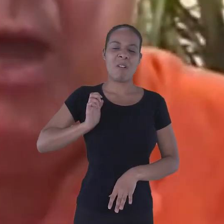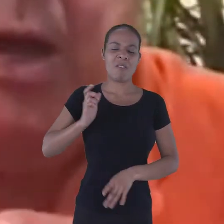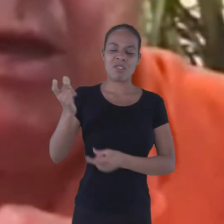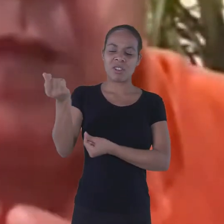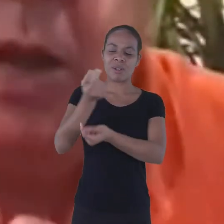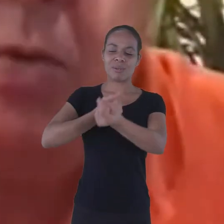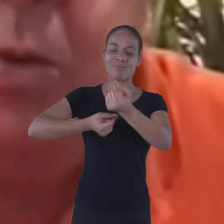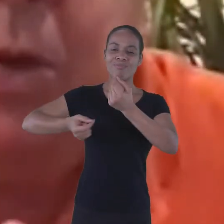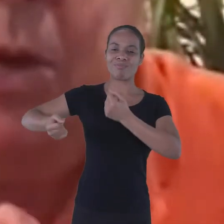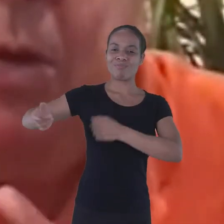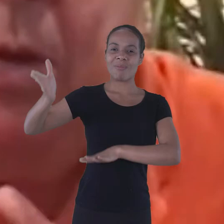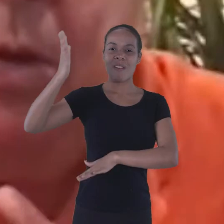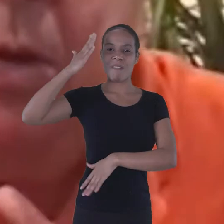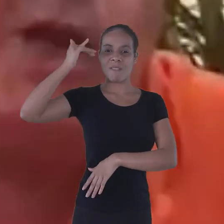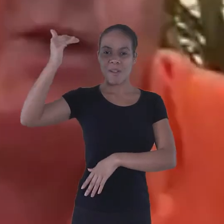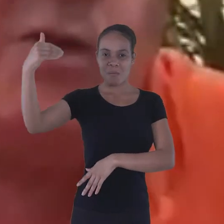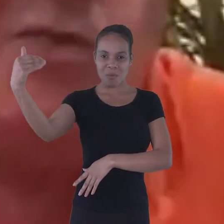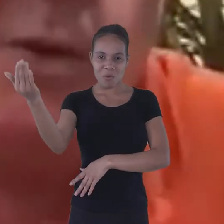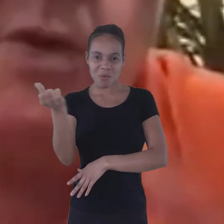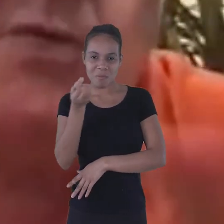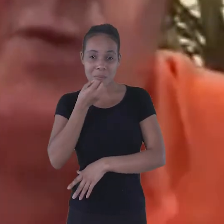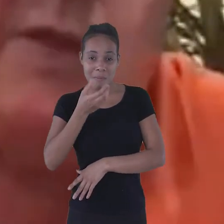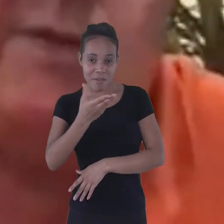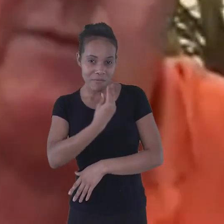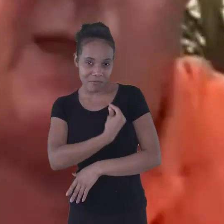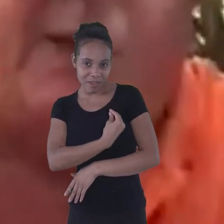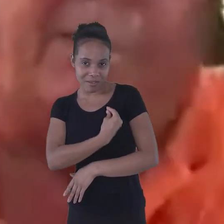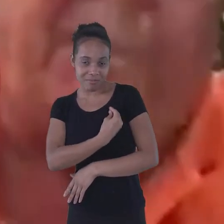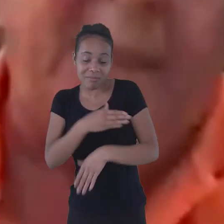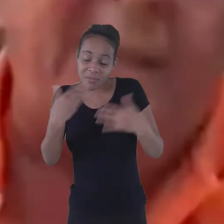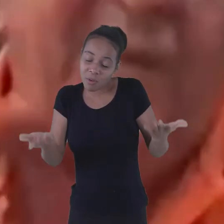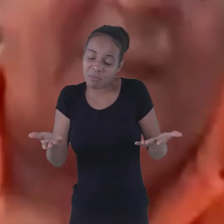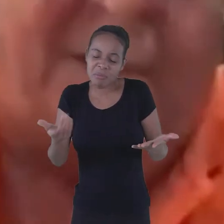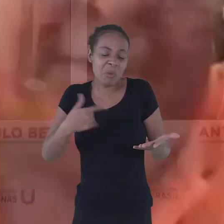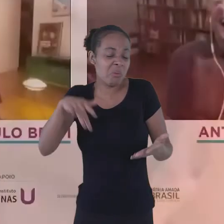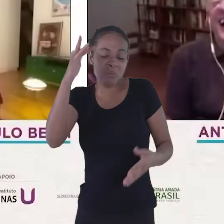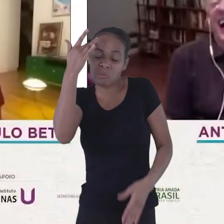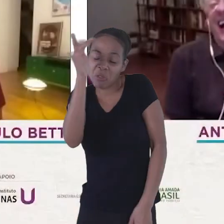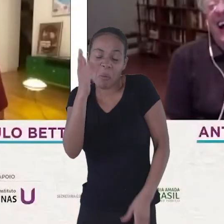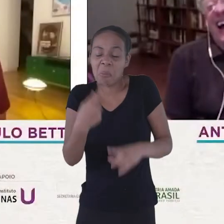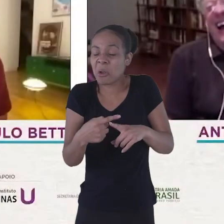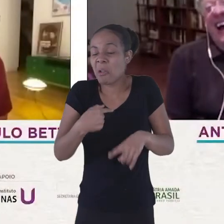tal. Então, eu não sei por que eu estou falando isso, foda-se.